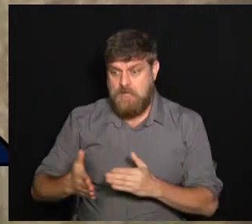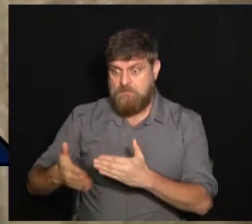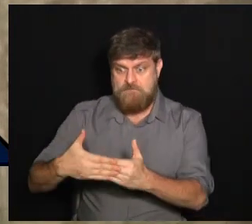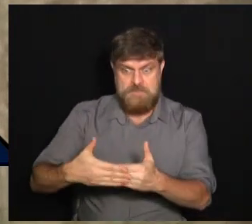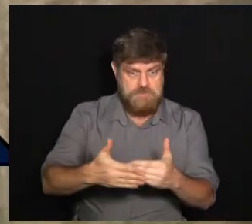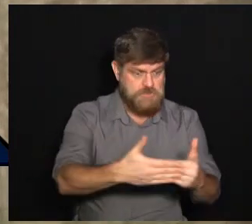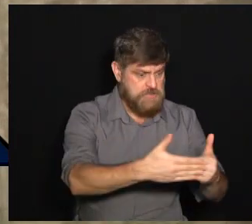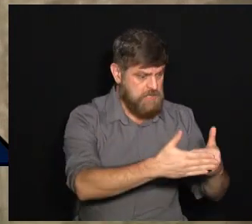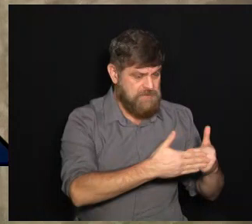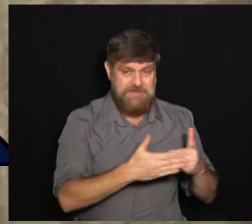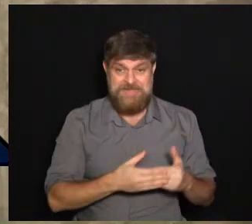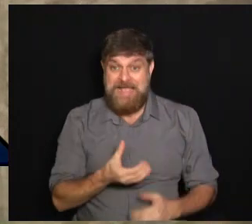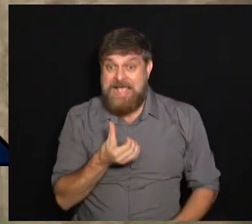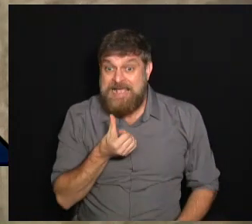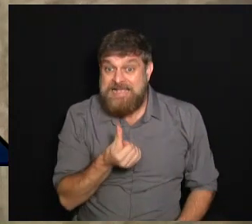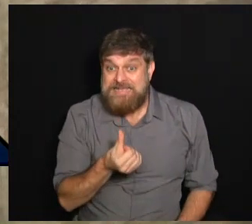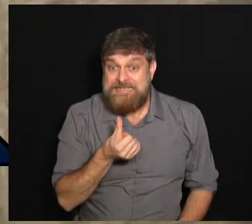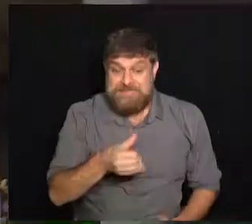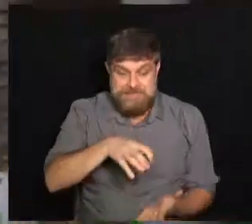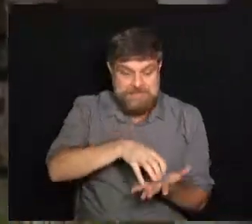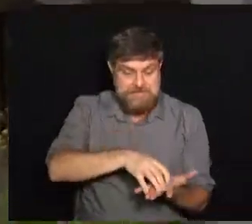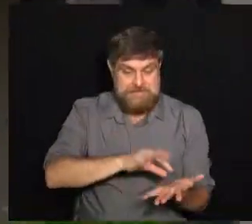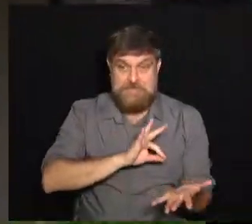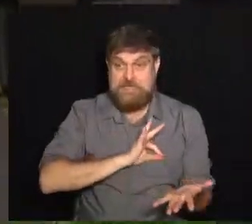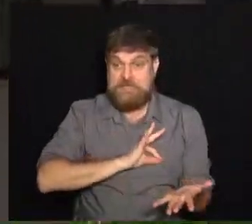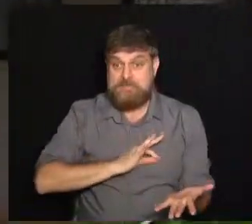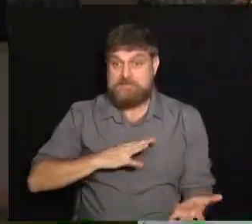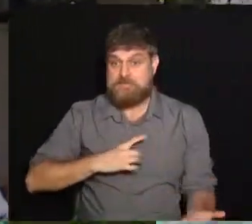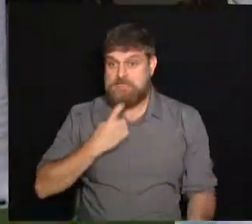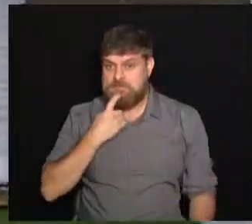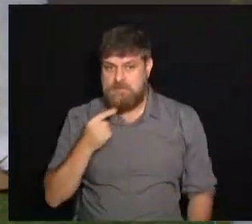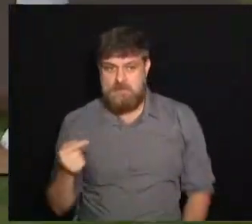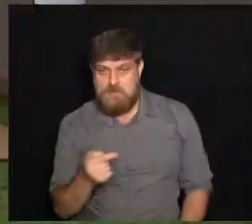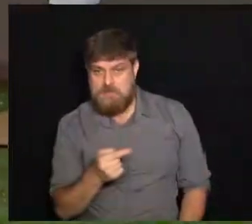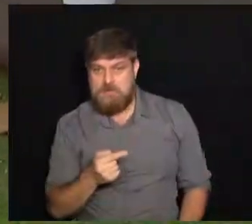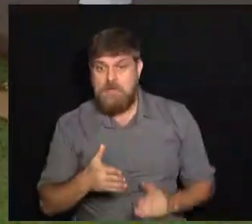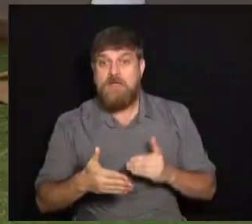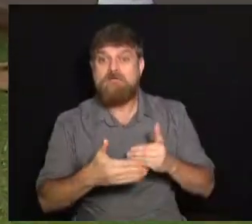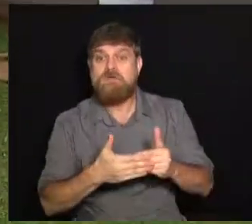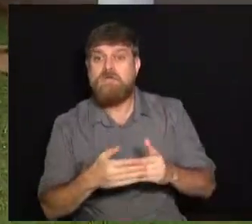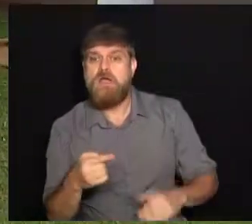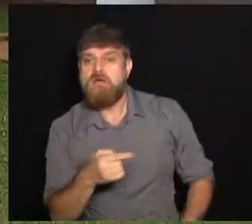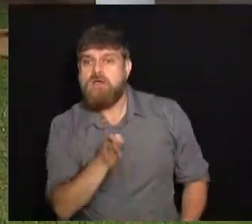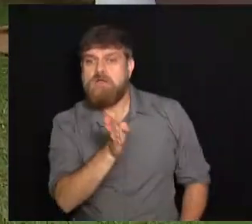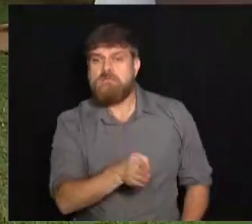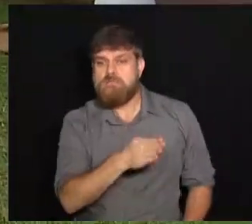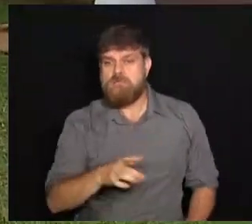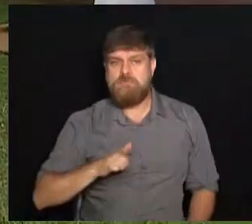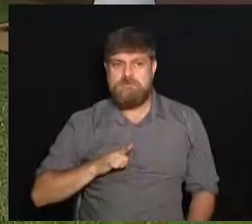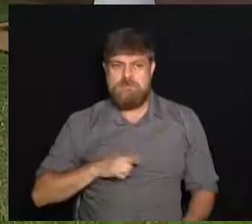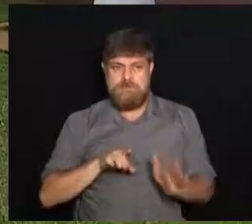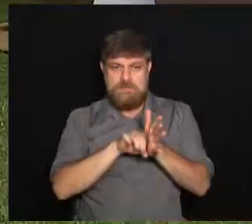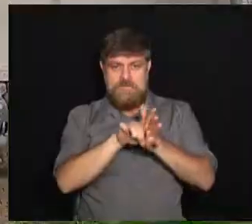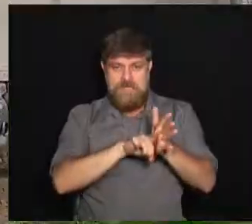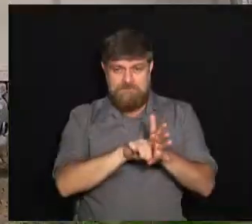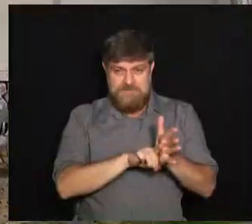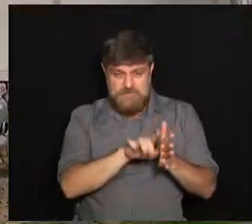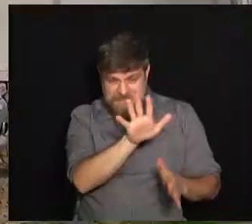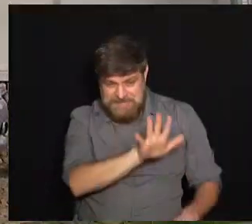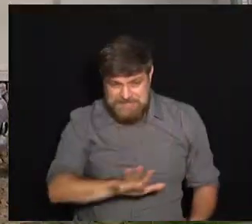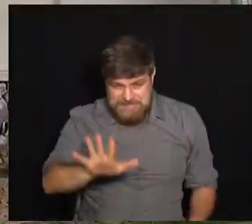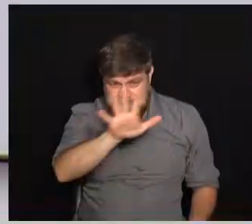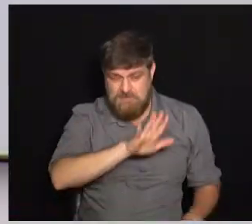fechando 6 delegacias na cidade de Campinas. Entre as delegacias que devem ser fechadas estão a de investigação geral,